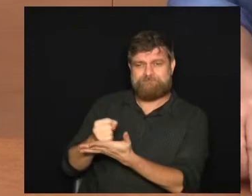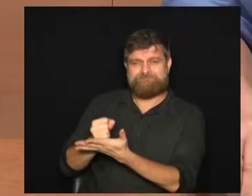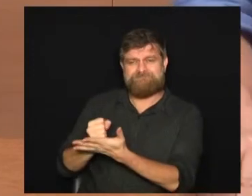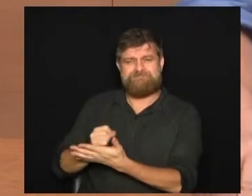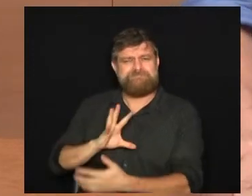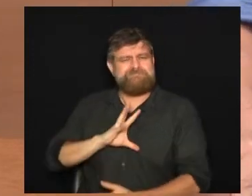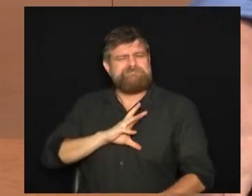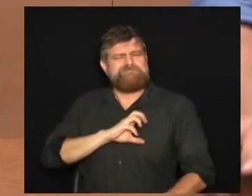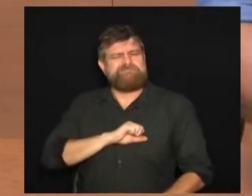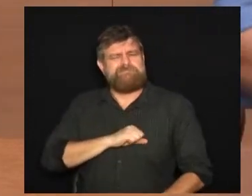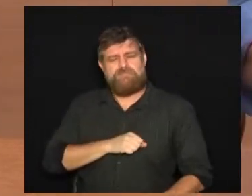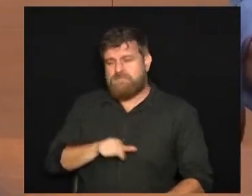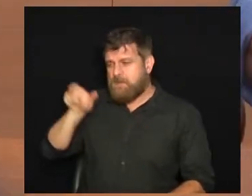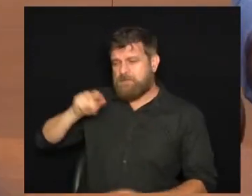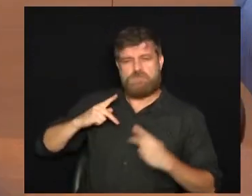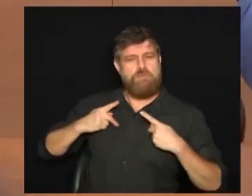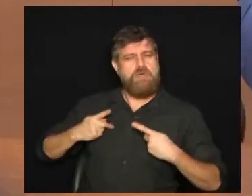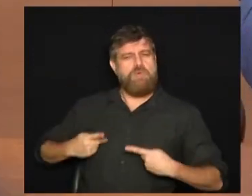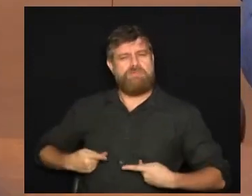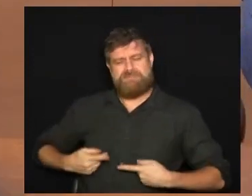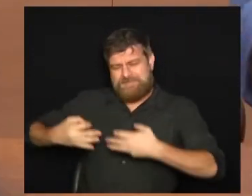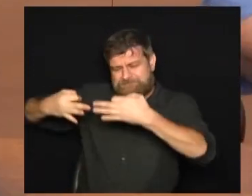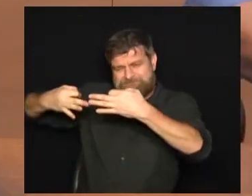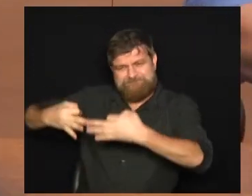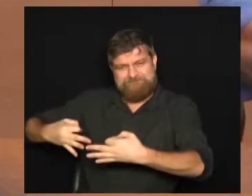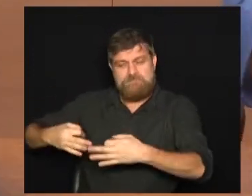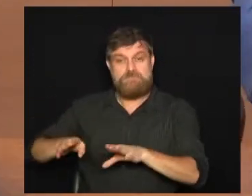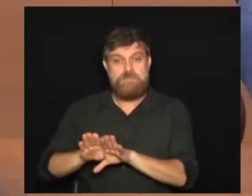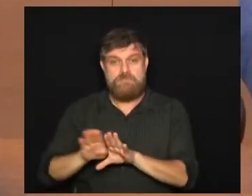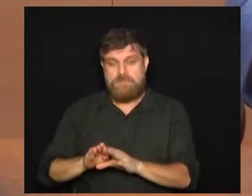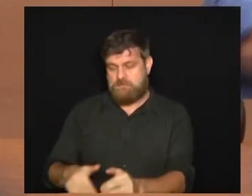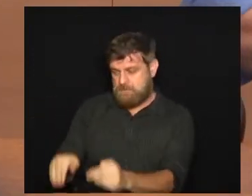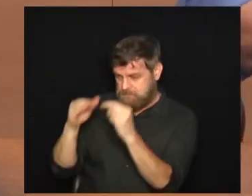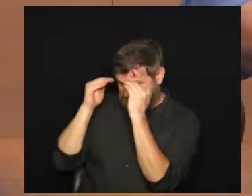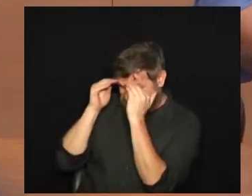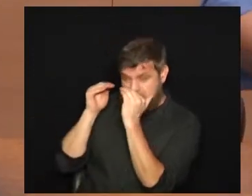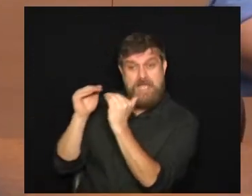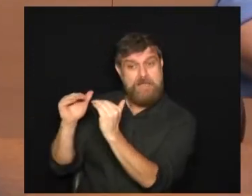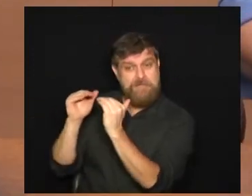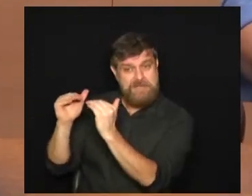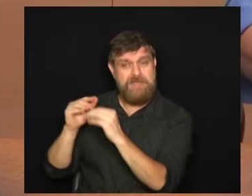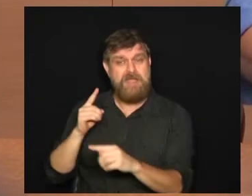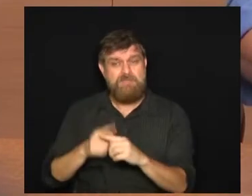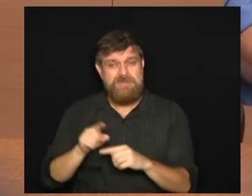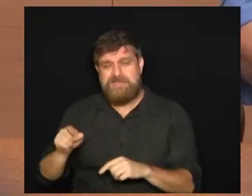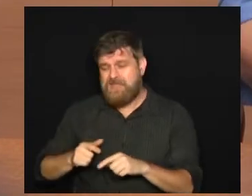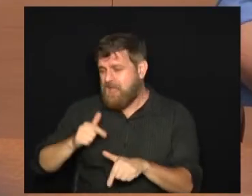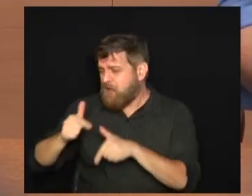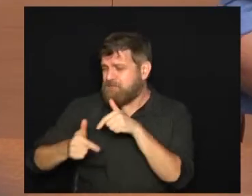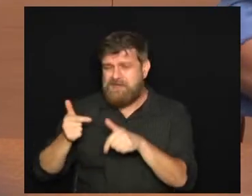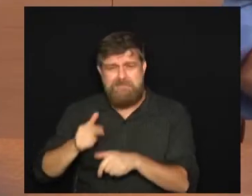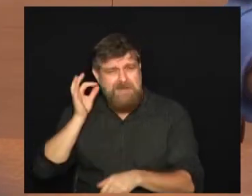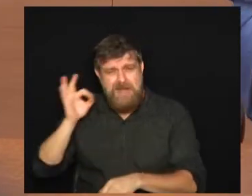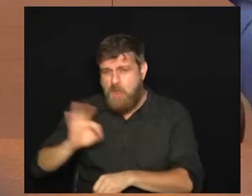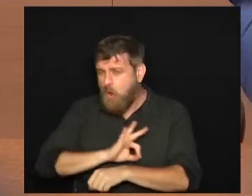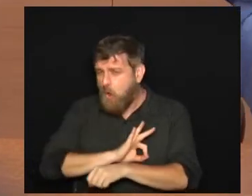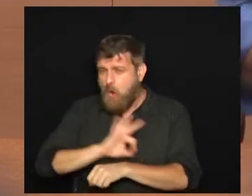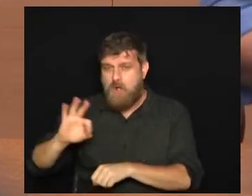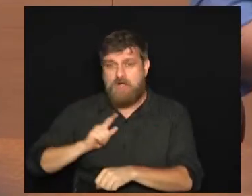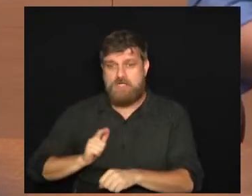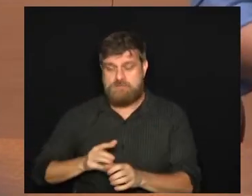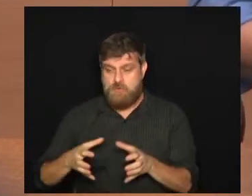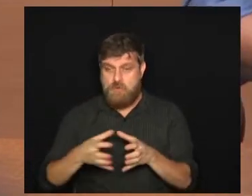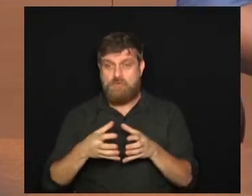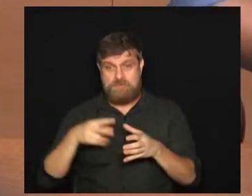gostar pelo ser humano que ele é e aprendi a respeitá-lo pelo ótimo trabalho que ele faz frente à Comissão das Pessoas